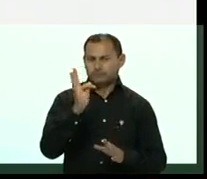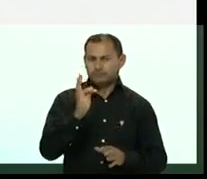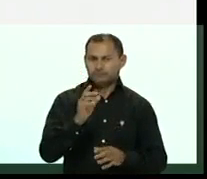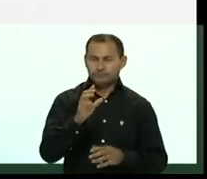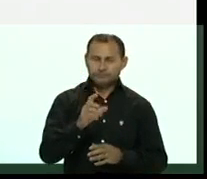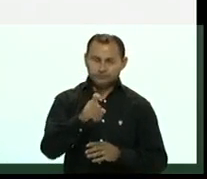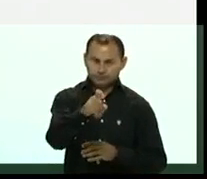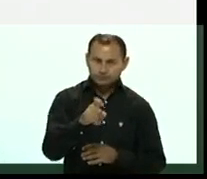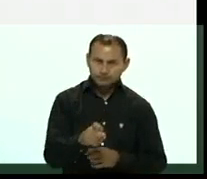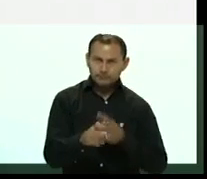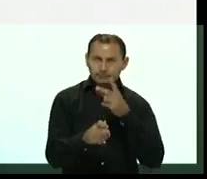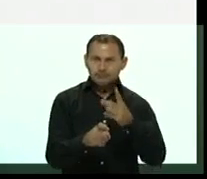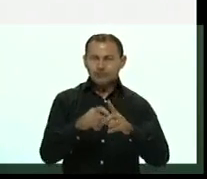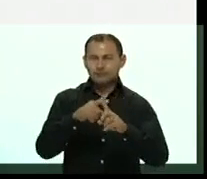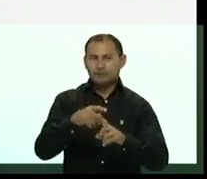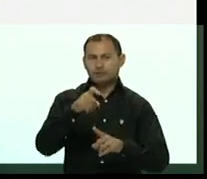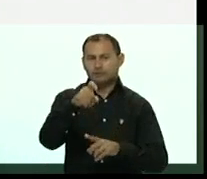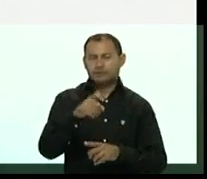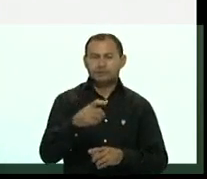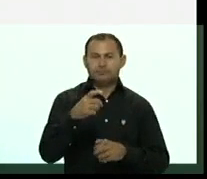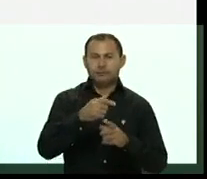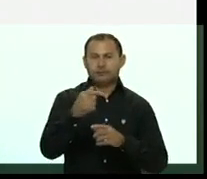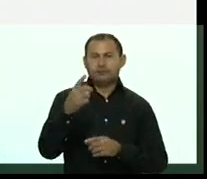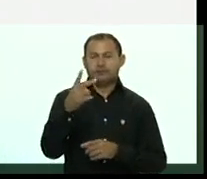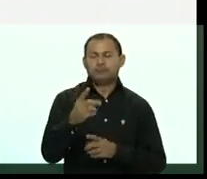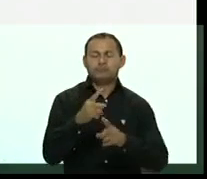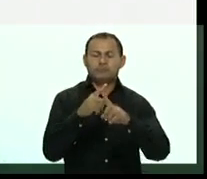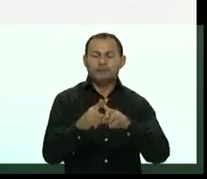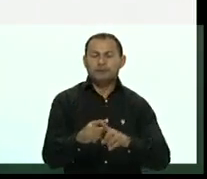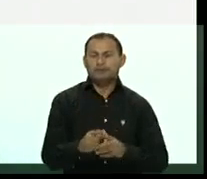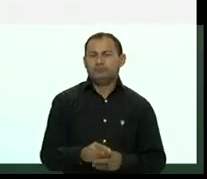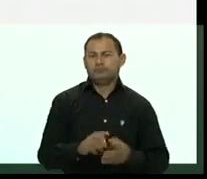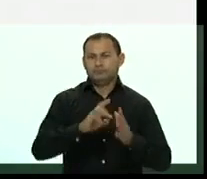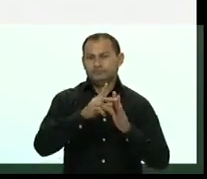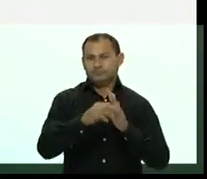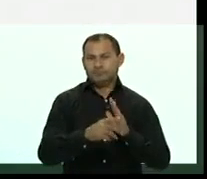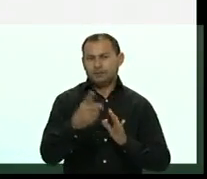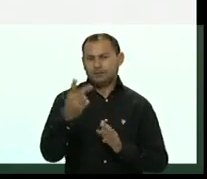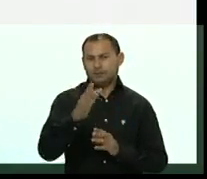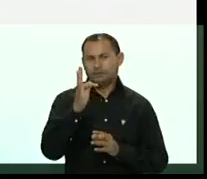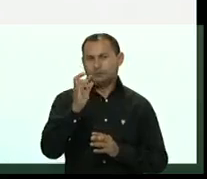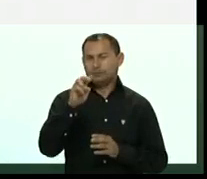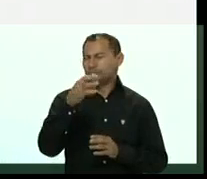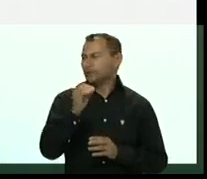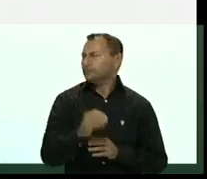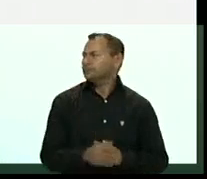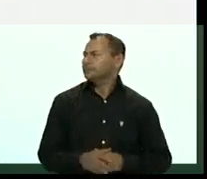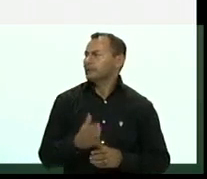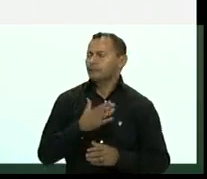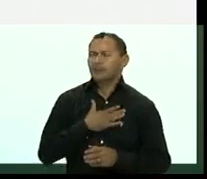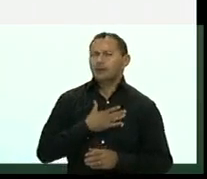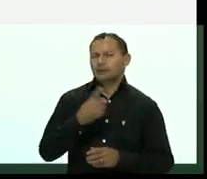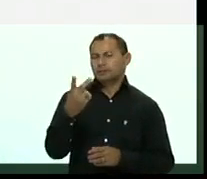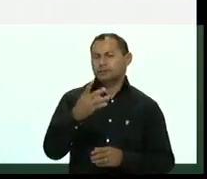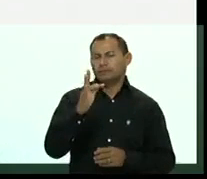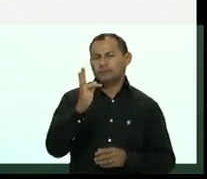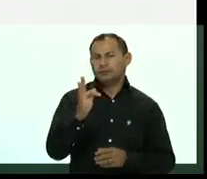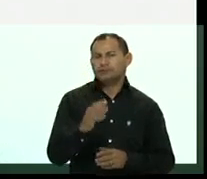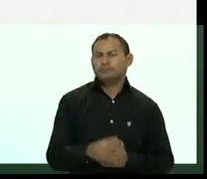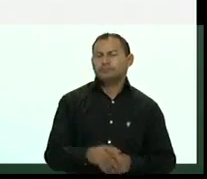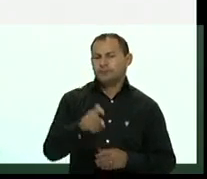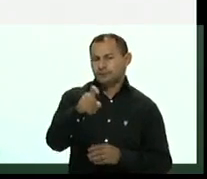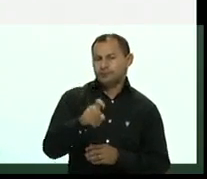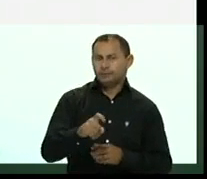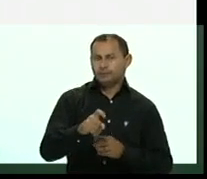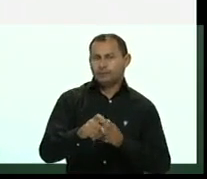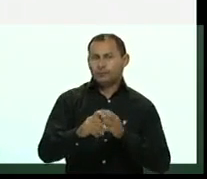que é x ao quadrado mais x menos 2, vezes a derivada da segunda função. Quem que é a minha segunda função? X